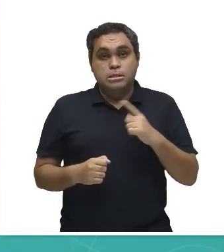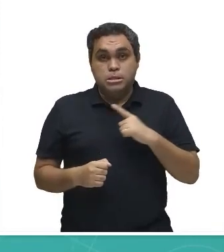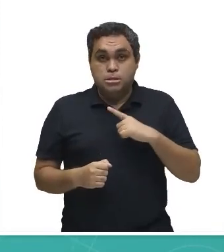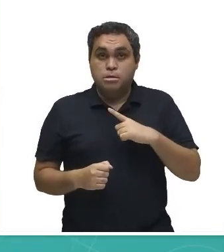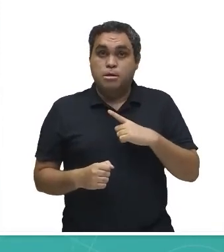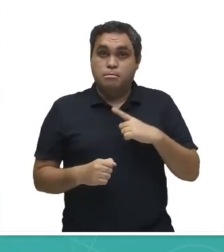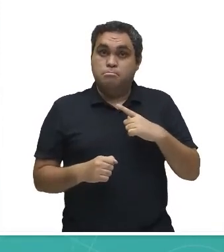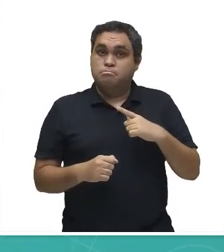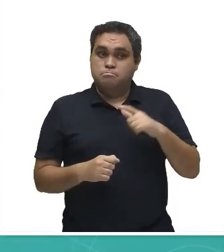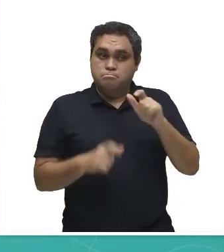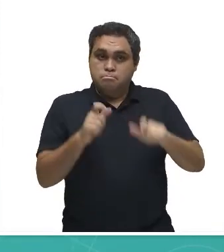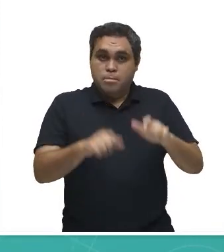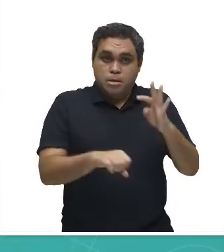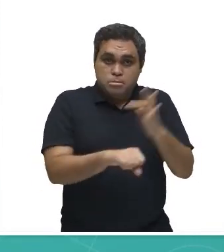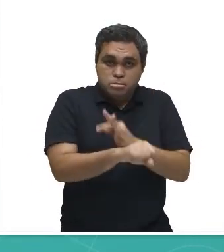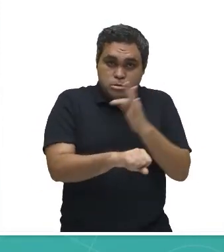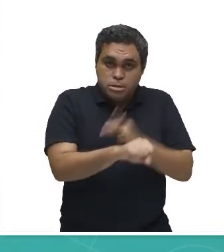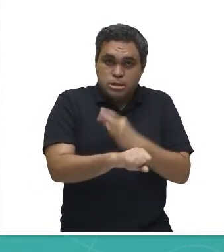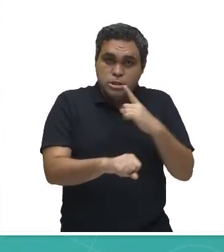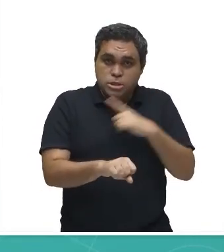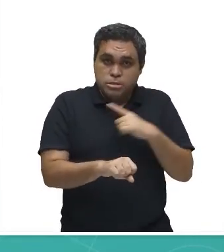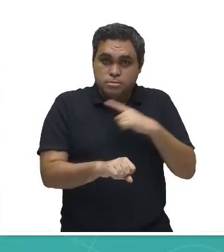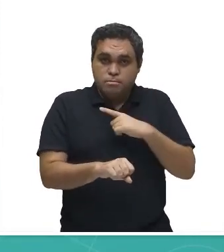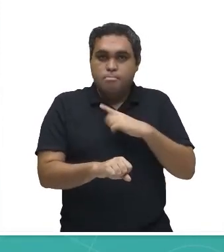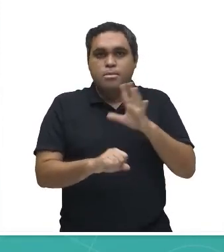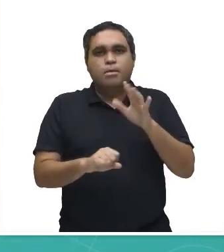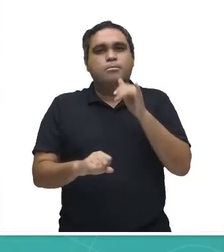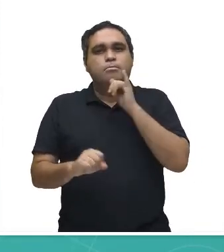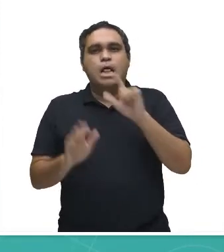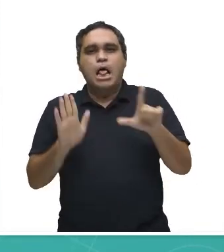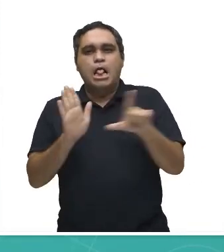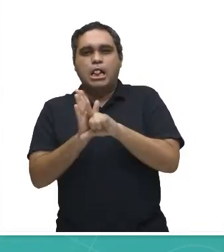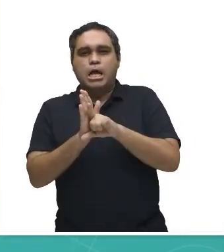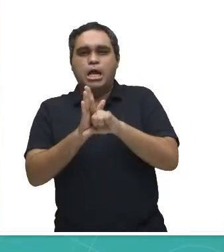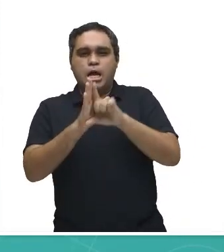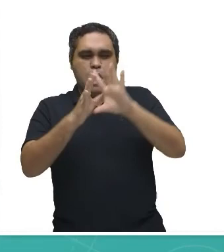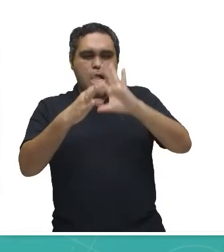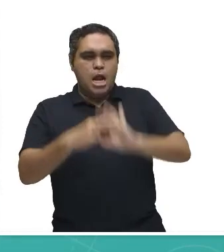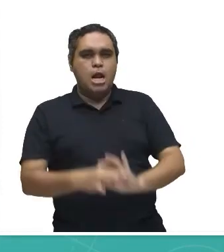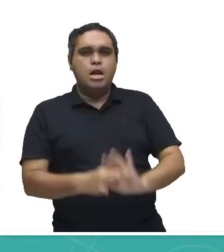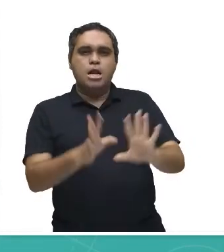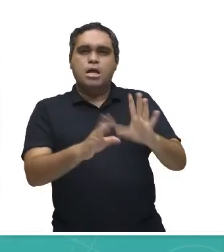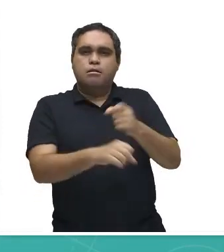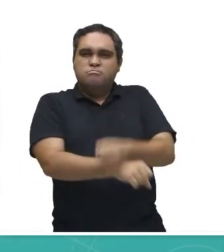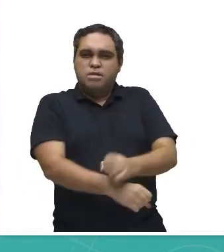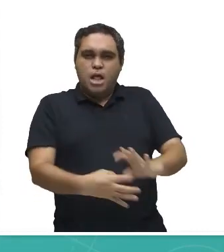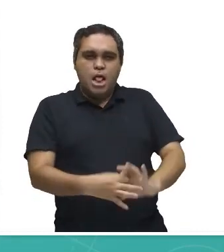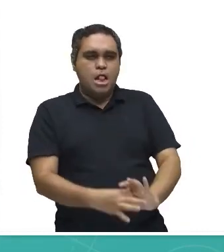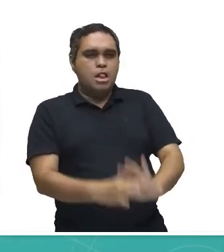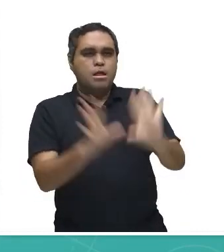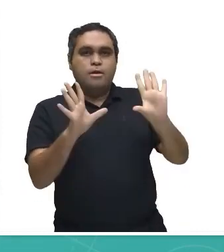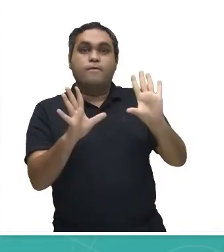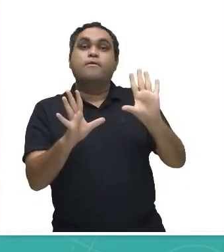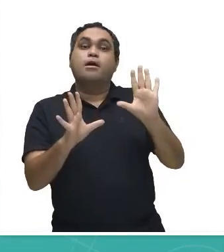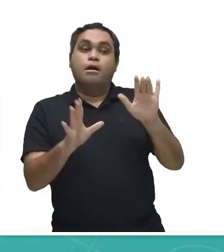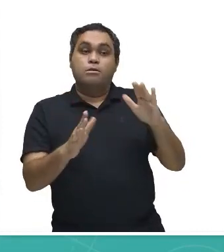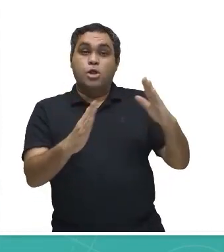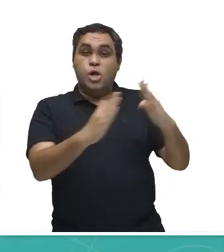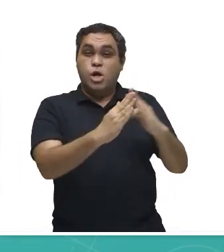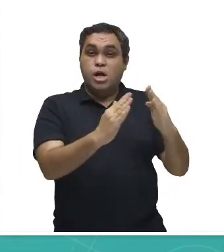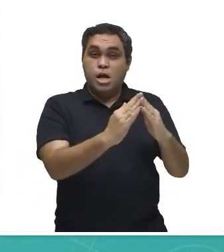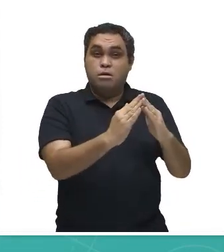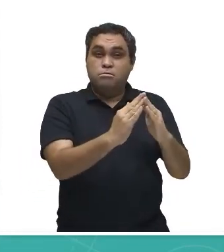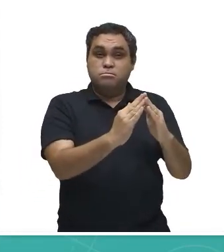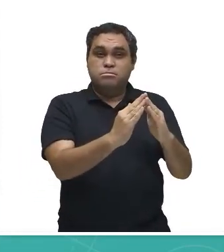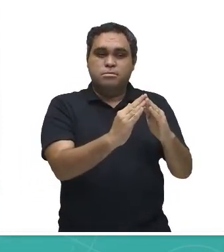Haviam. Quando aconteceu aí a abolição, muitas pessoas saíram da senzala. Abriram-se os portões e elas